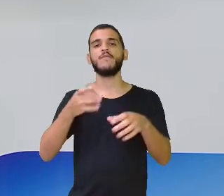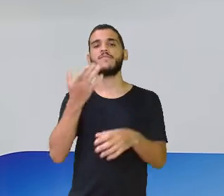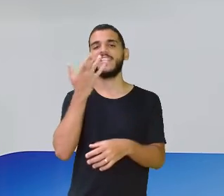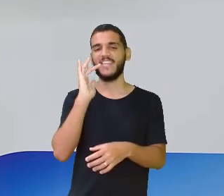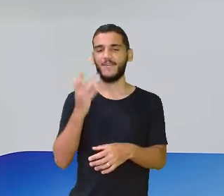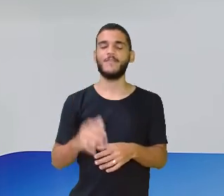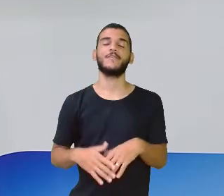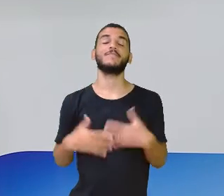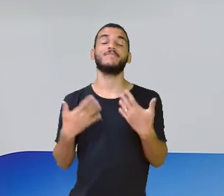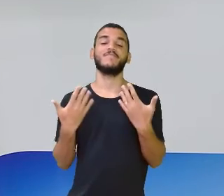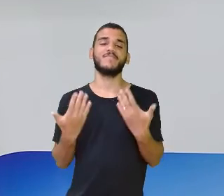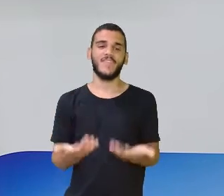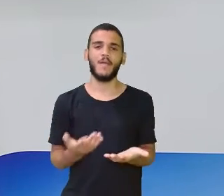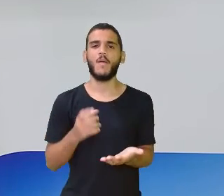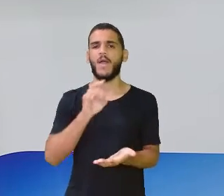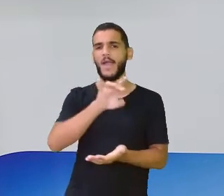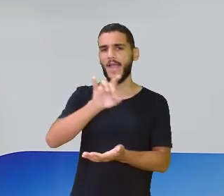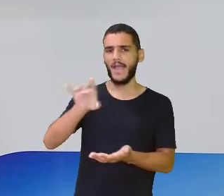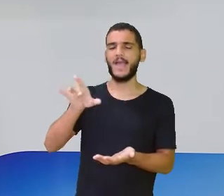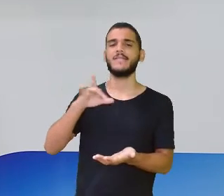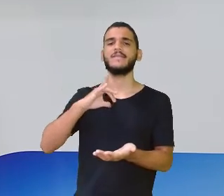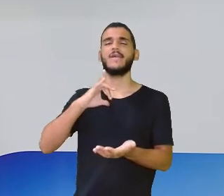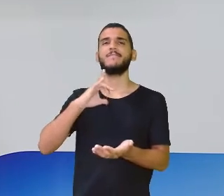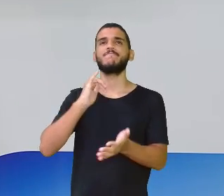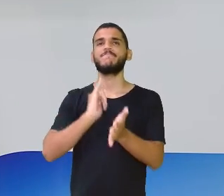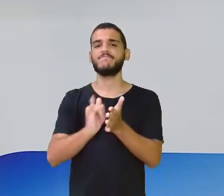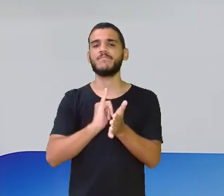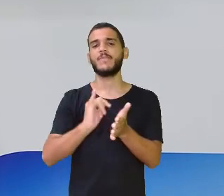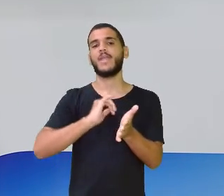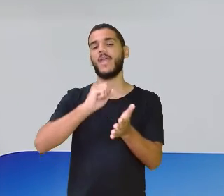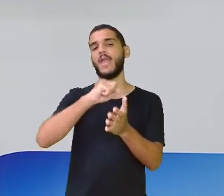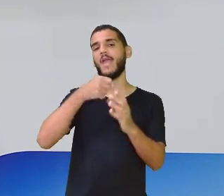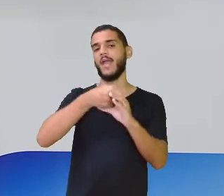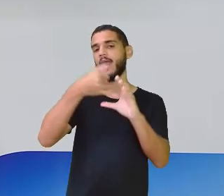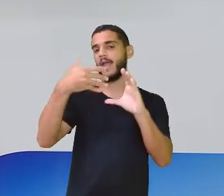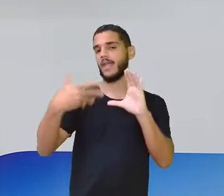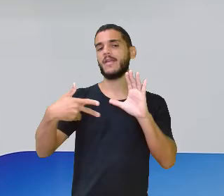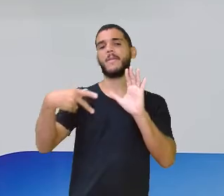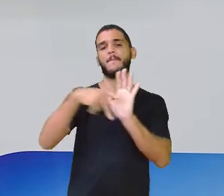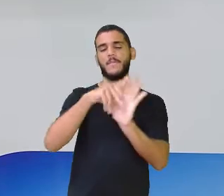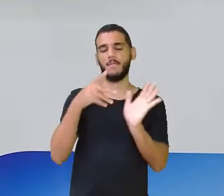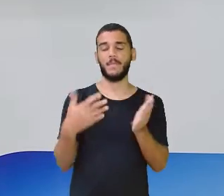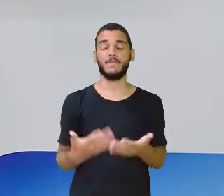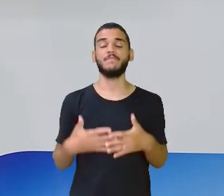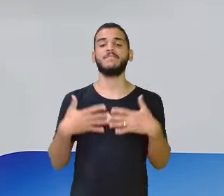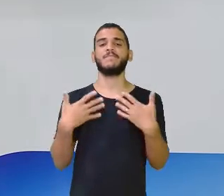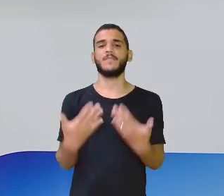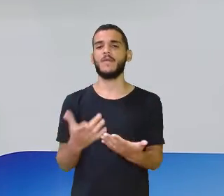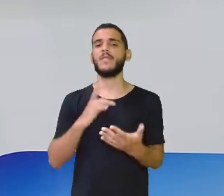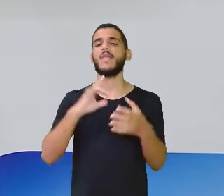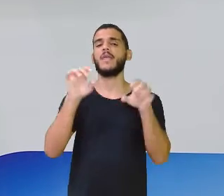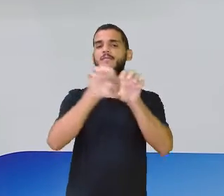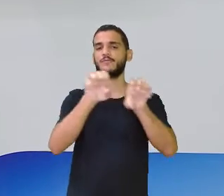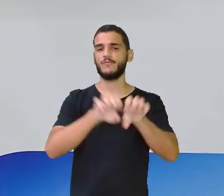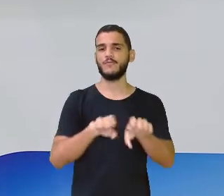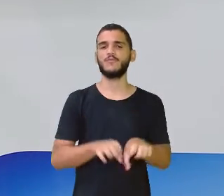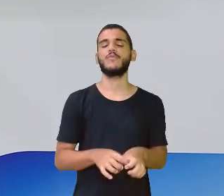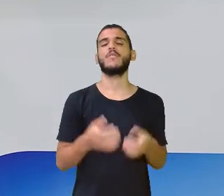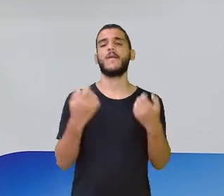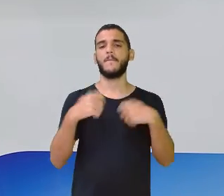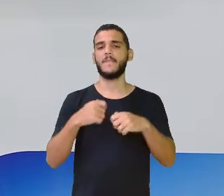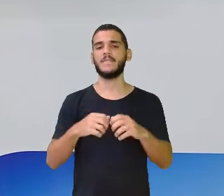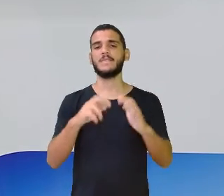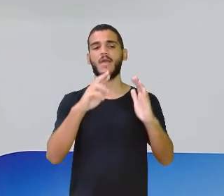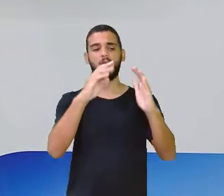Então, cada conto, ele tem uma característica assim, específica sua, porém, tem uma estrutura que deve